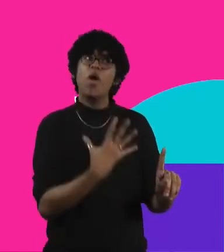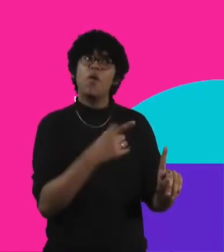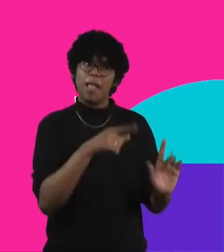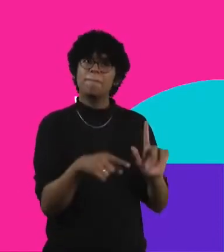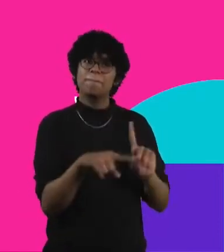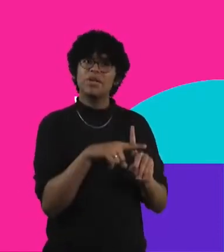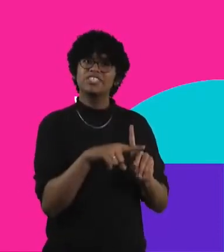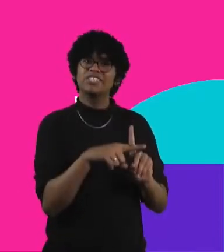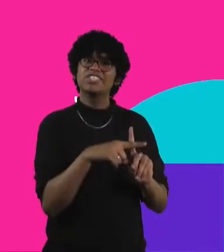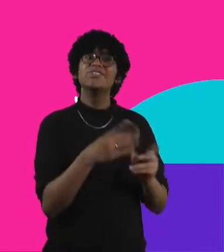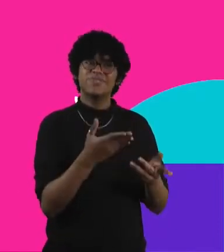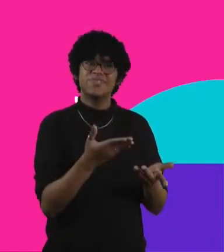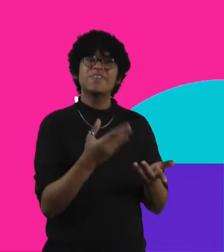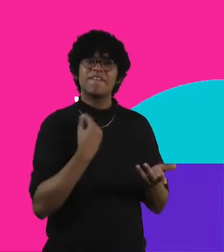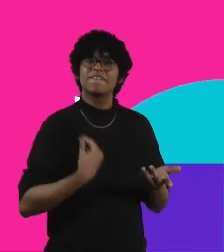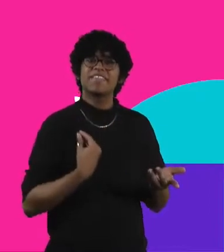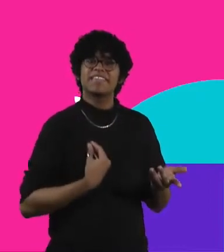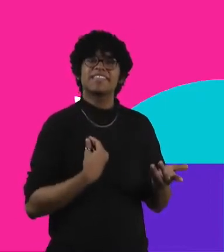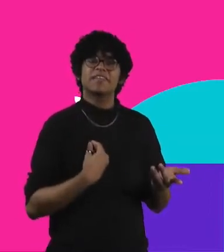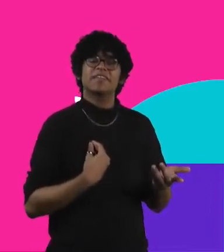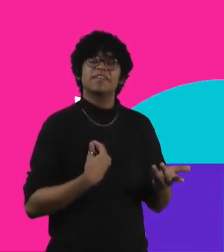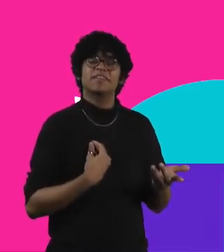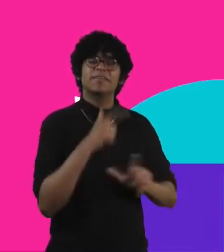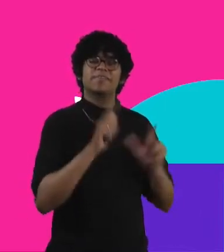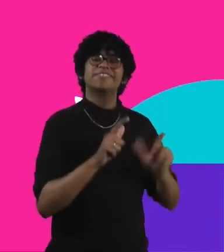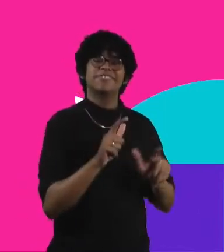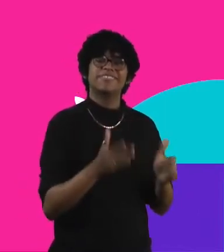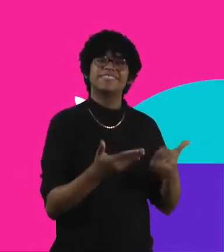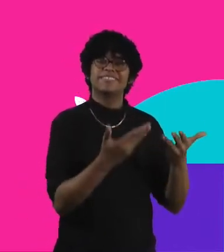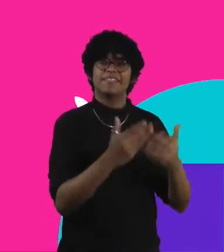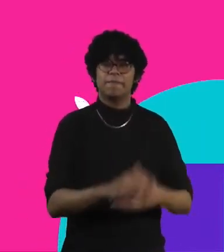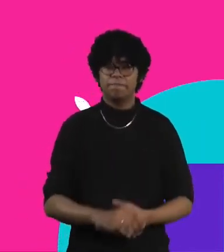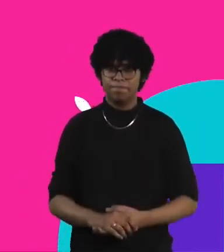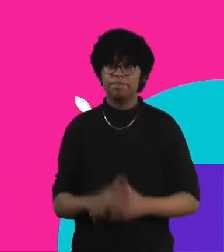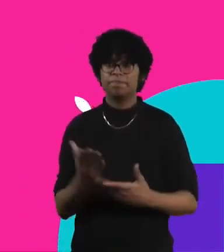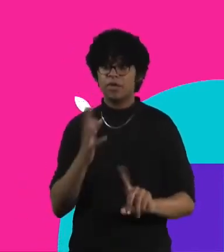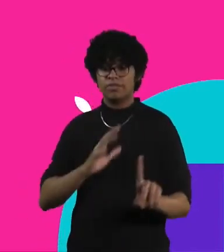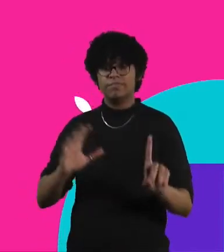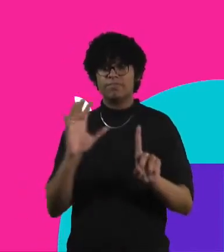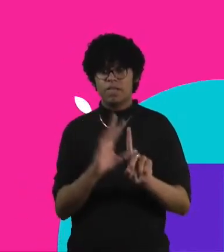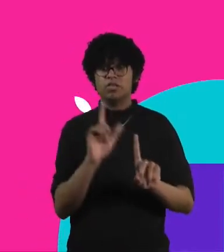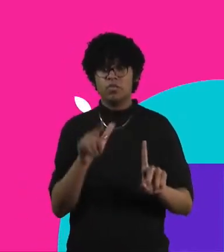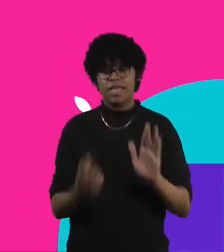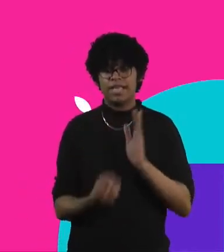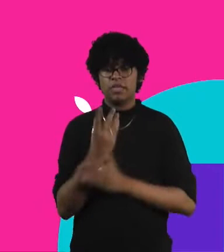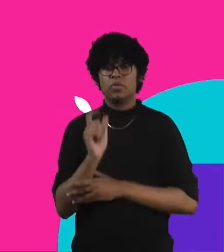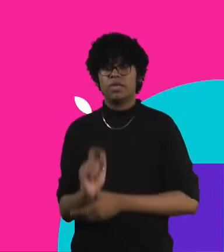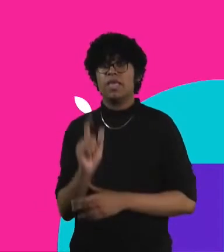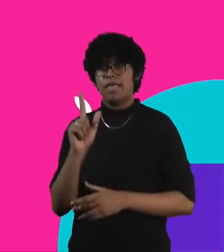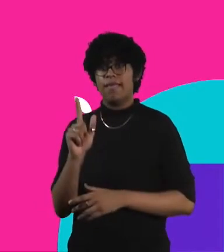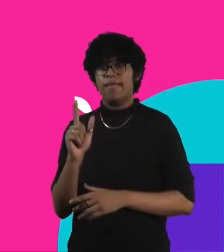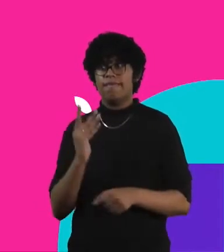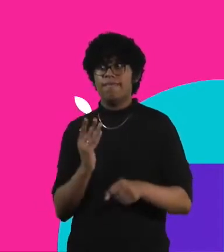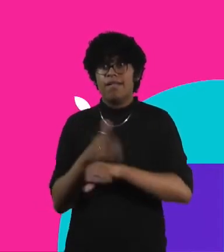positiva para vidas e pessoas a partir de uma ação. Bom, o impacto, então, ele surge a partir das consequências de uma intervenção na